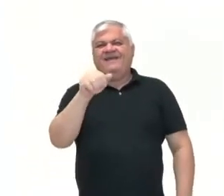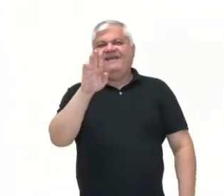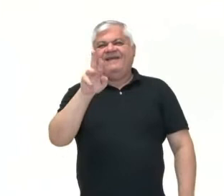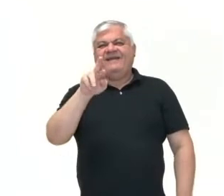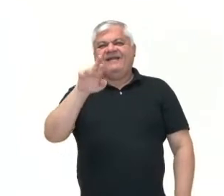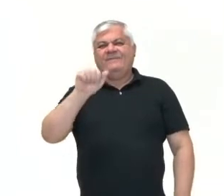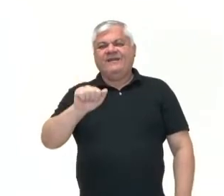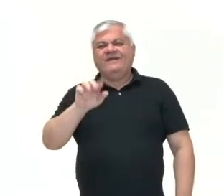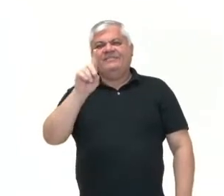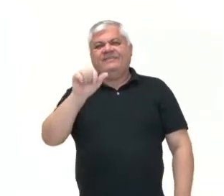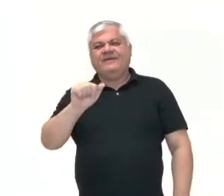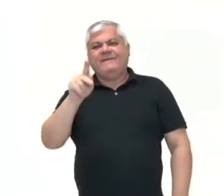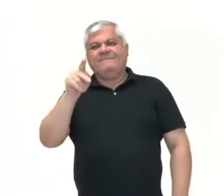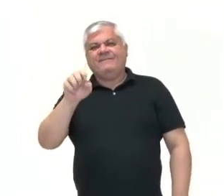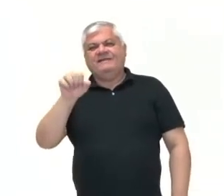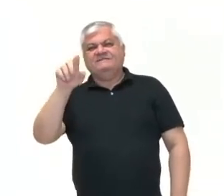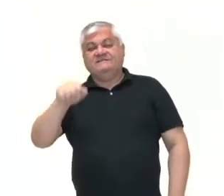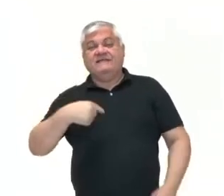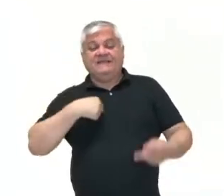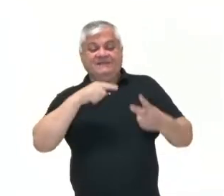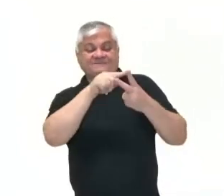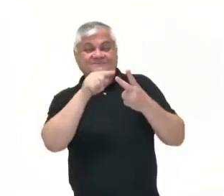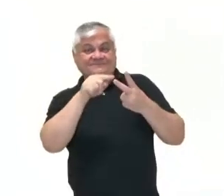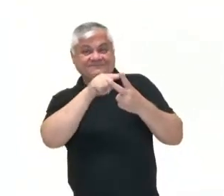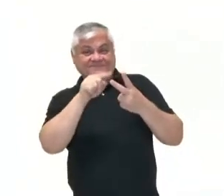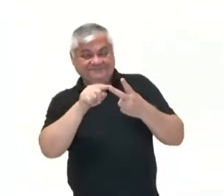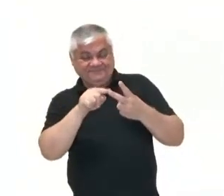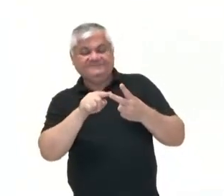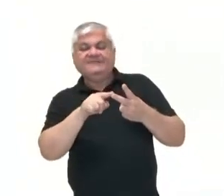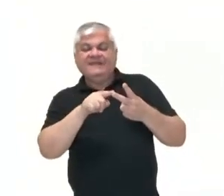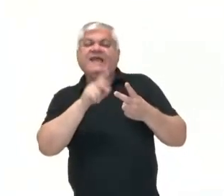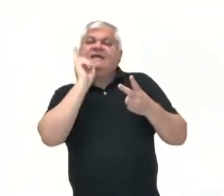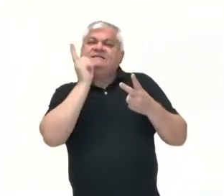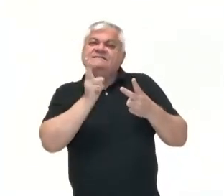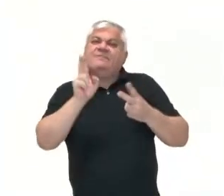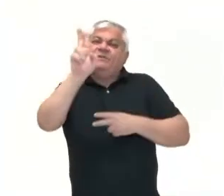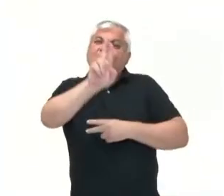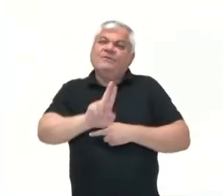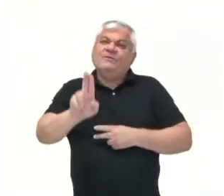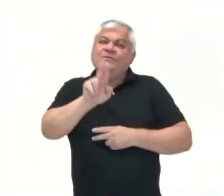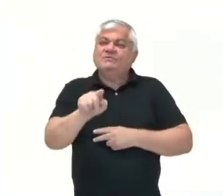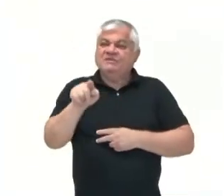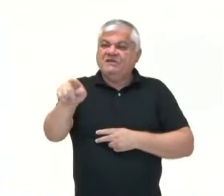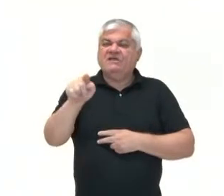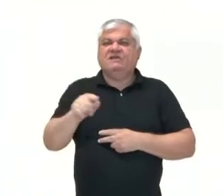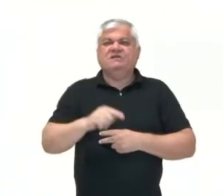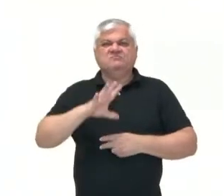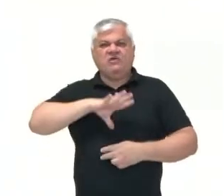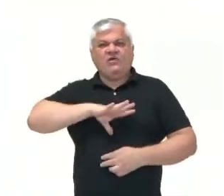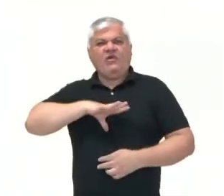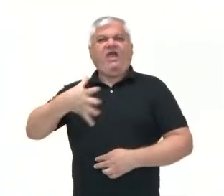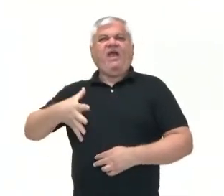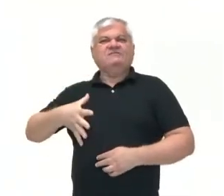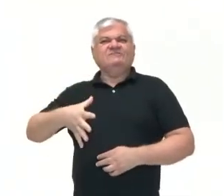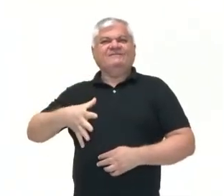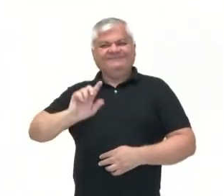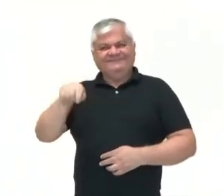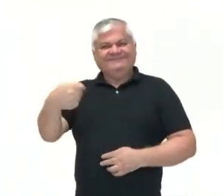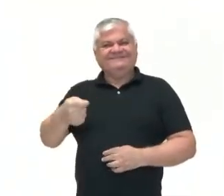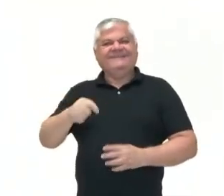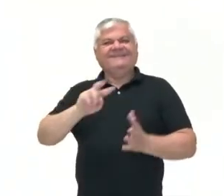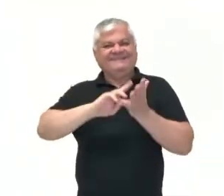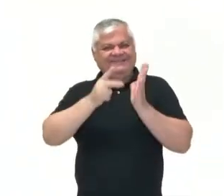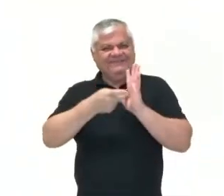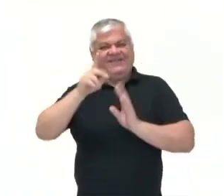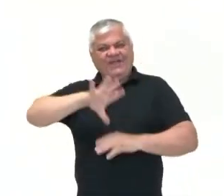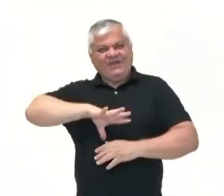possui duplo sentido. Em geral, ela é usada para designar um sujeito destemido, mas também pode